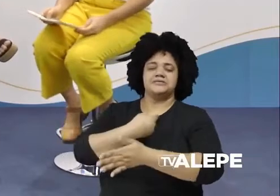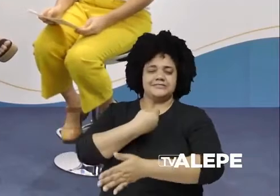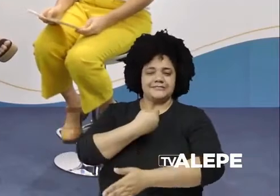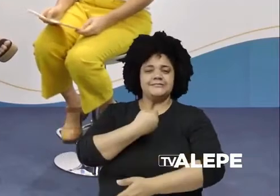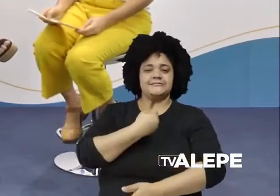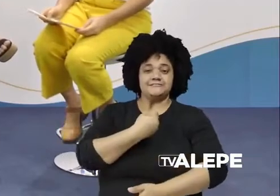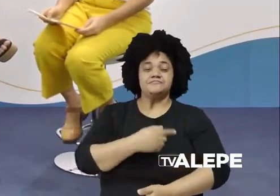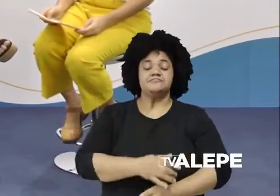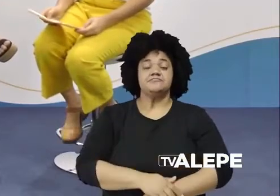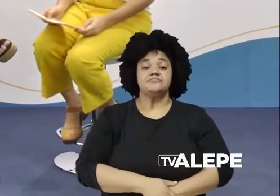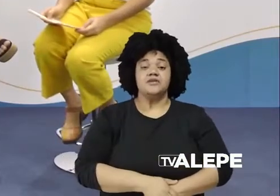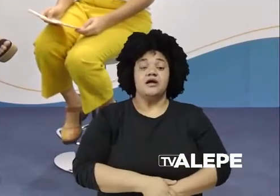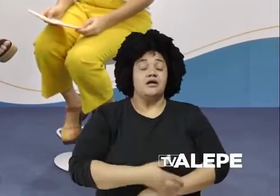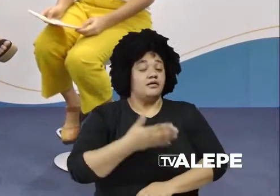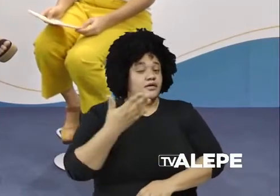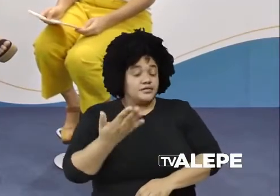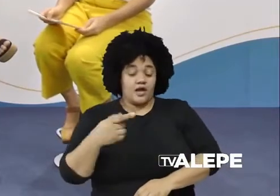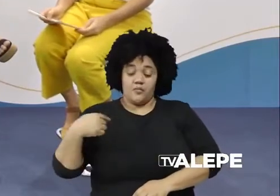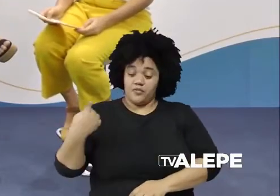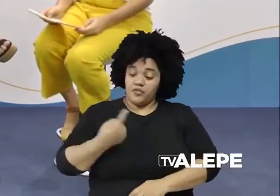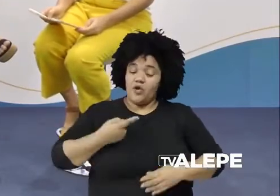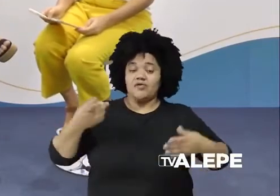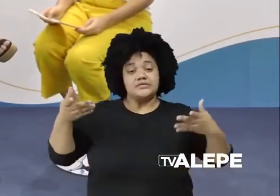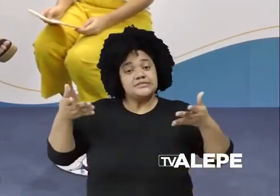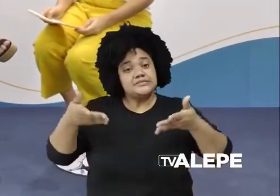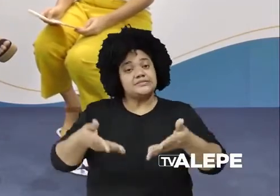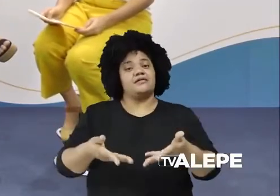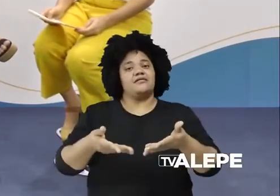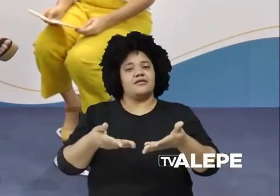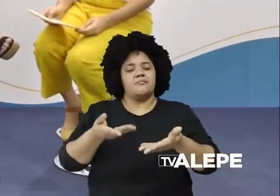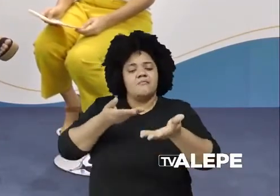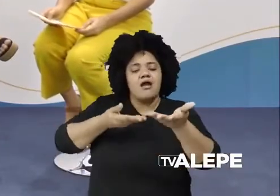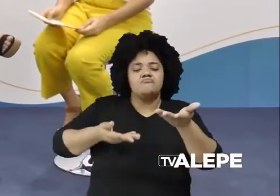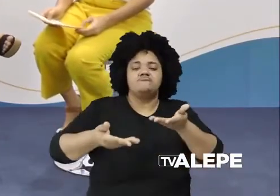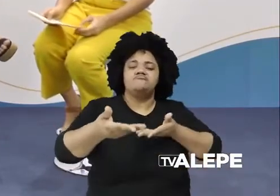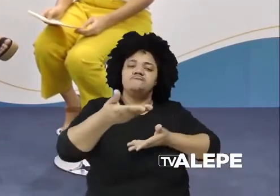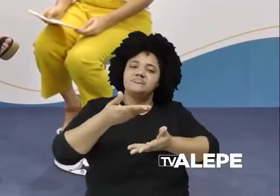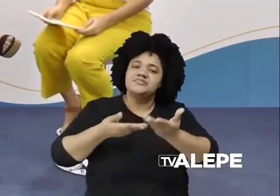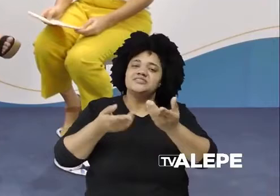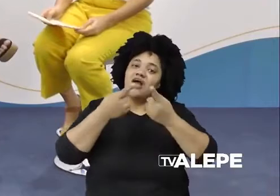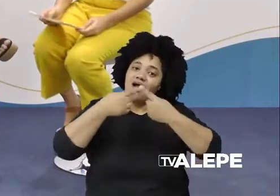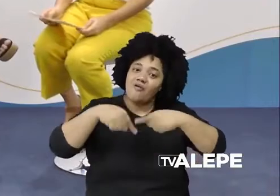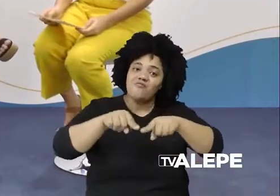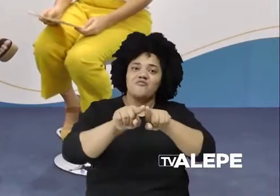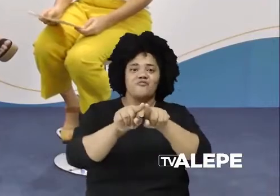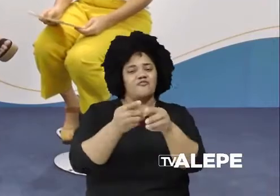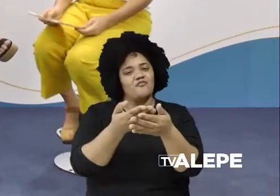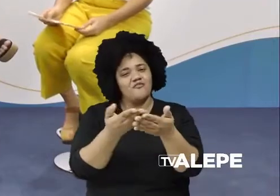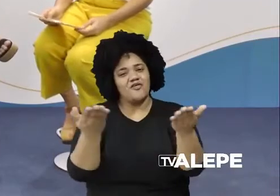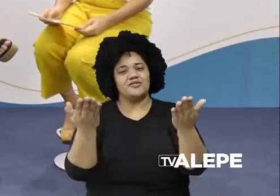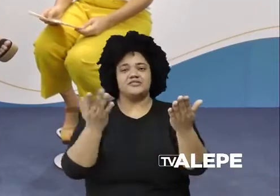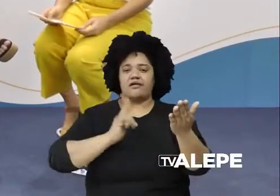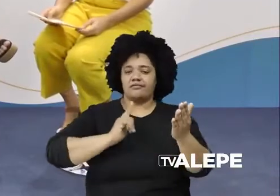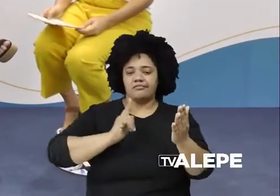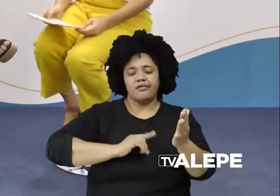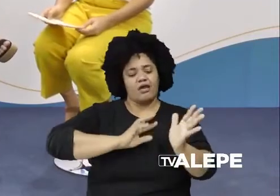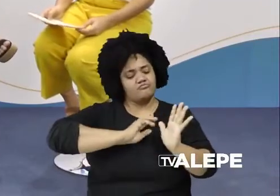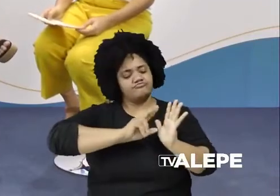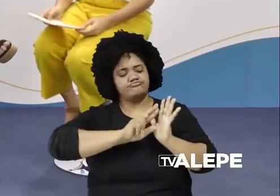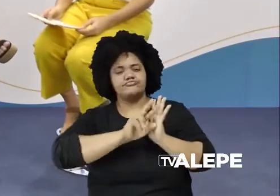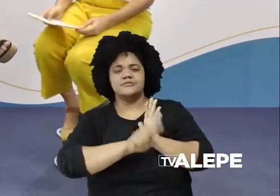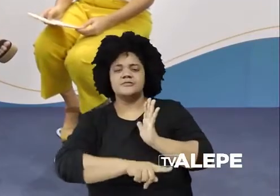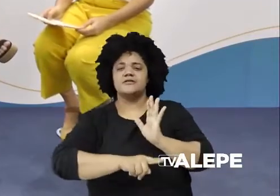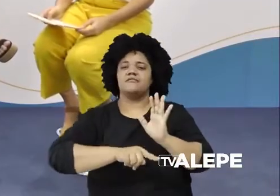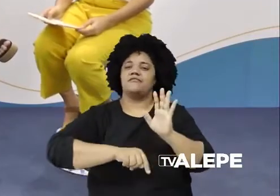muito importante e é o que nos traz aqui também para compartilhar com vocês vários materiais que a gente